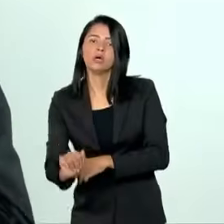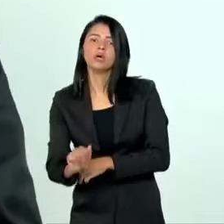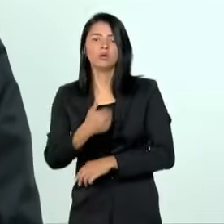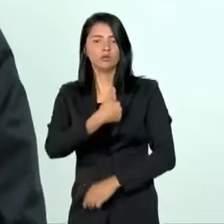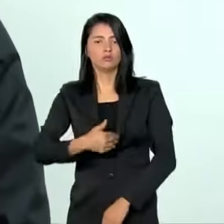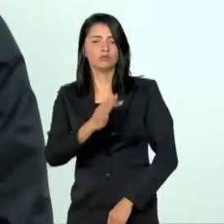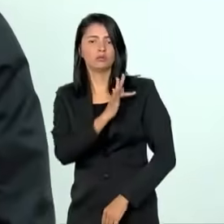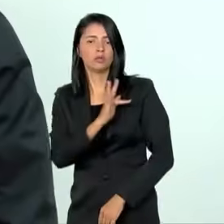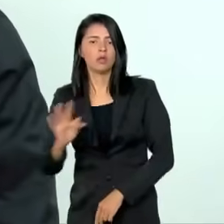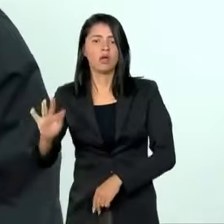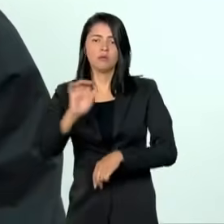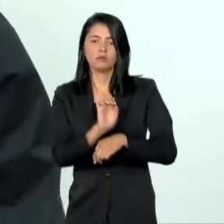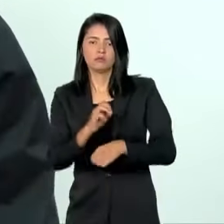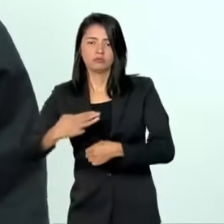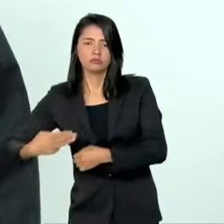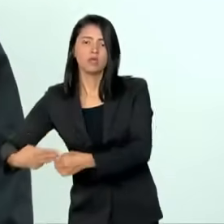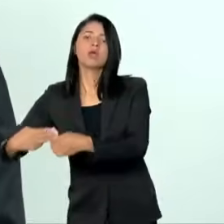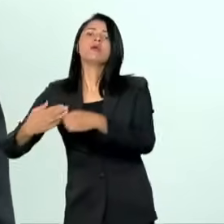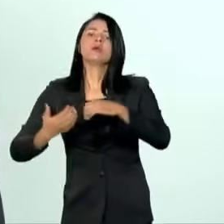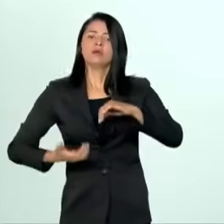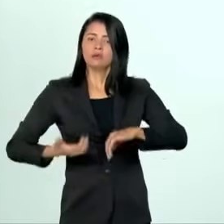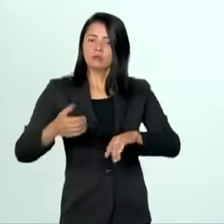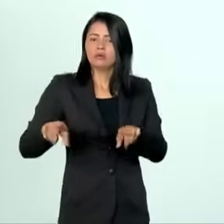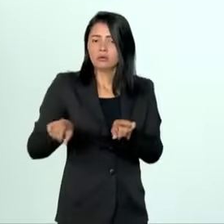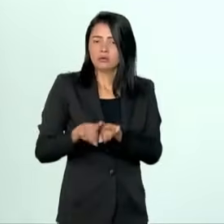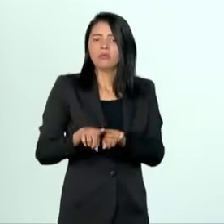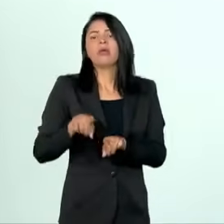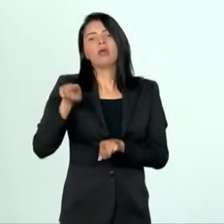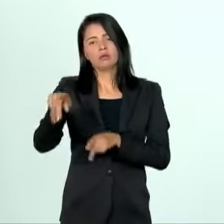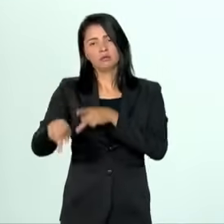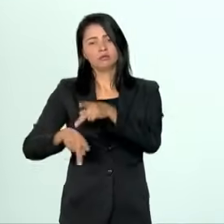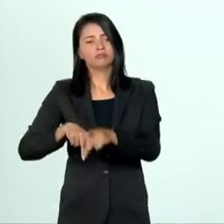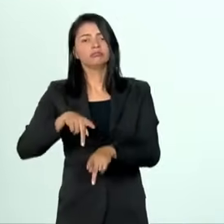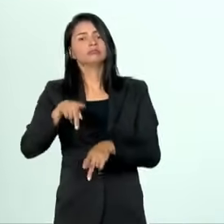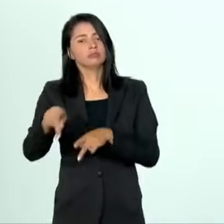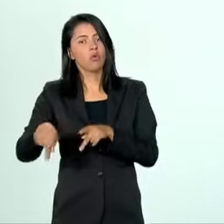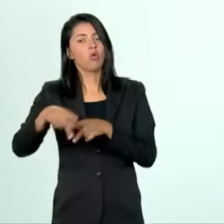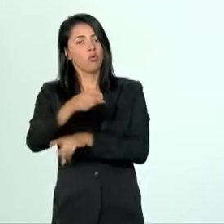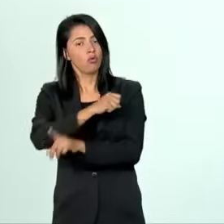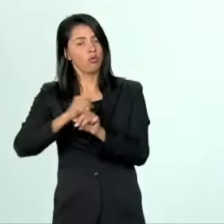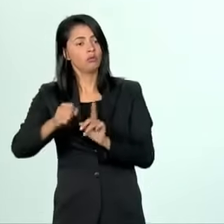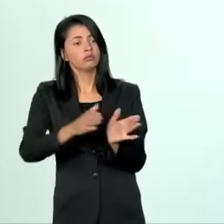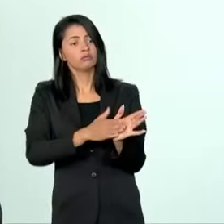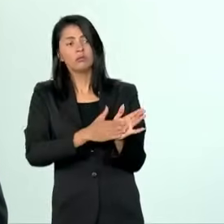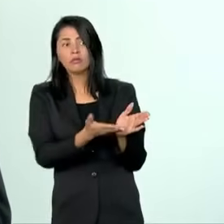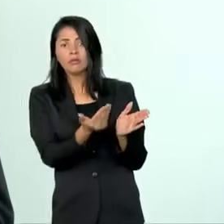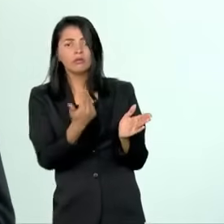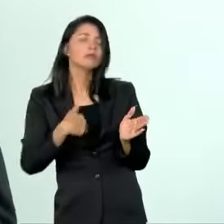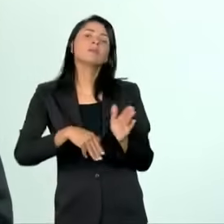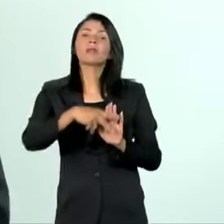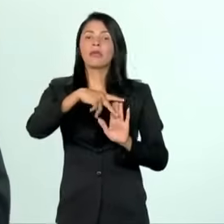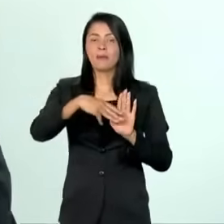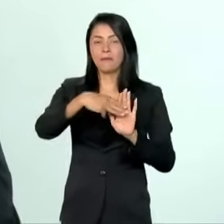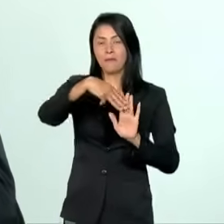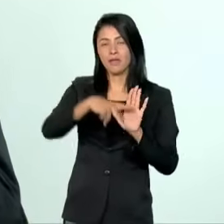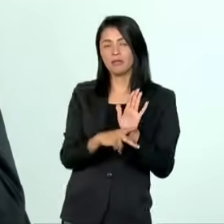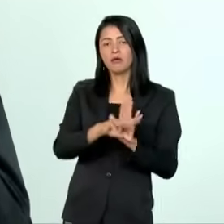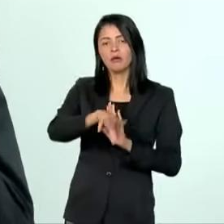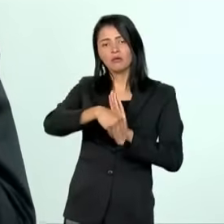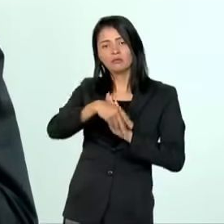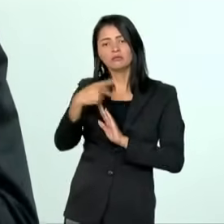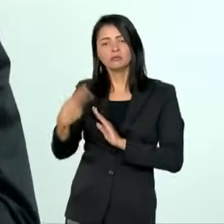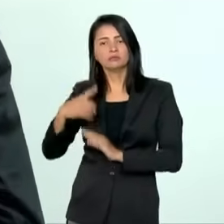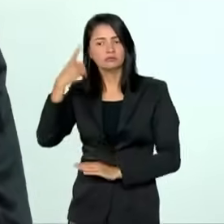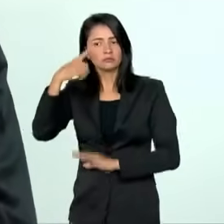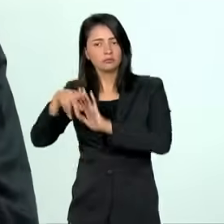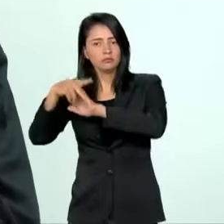Estado e também ao Congresso Nacional são exigidas pela sociedade. A liberação das emendas parlamentares para os parlamentares